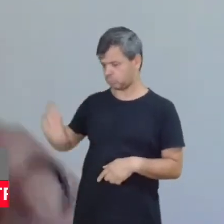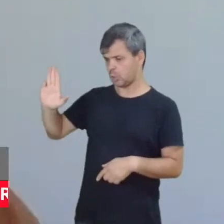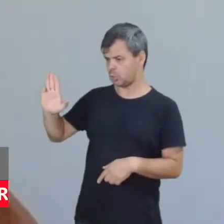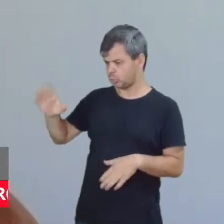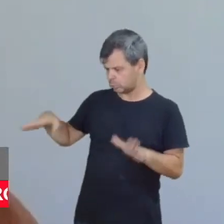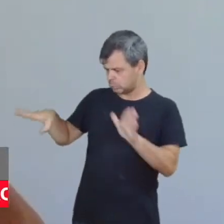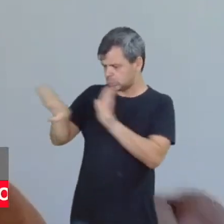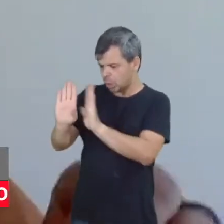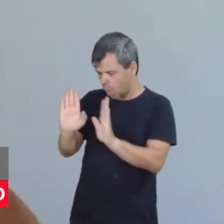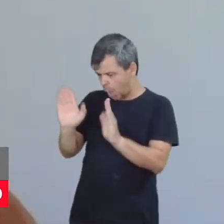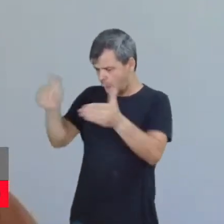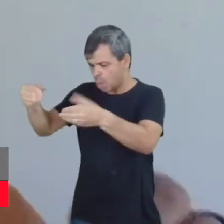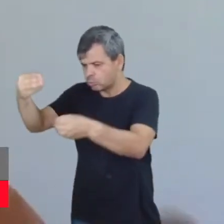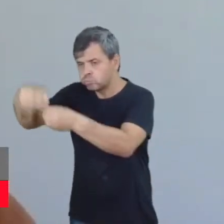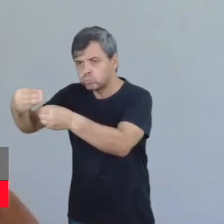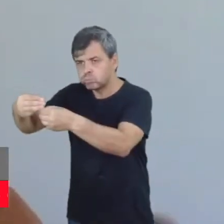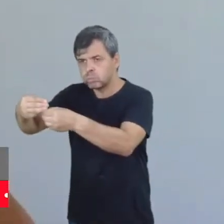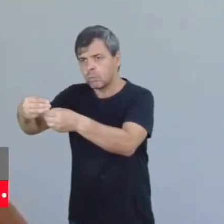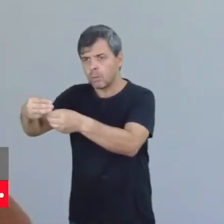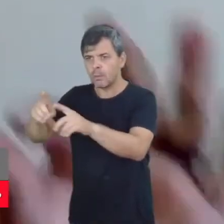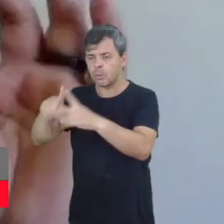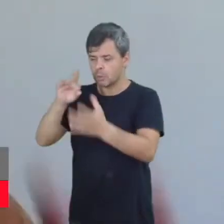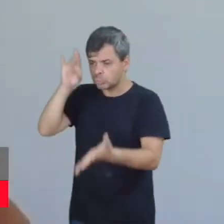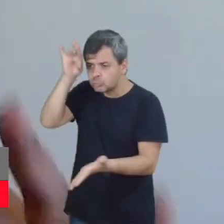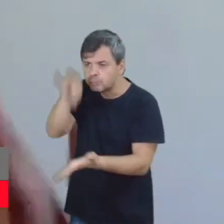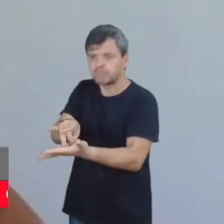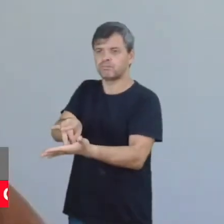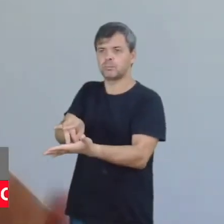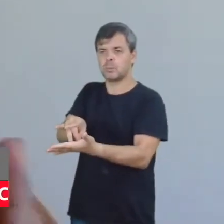cheguem na ponta e possam ser, de fato,